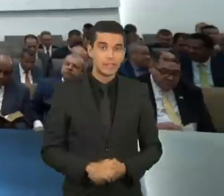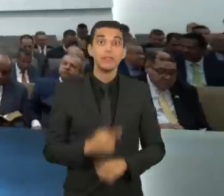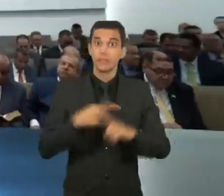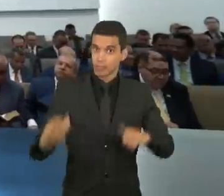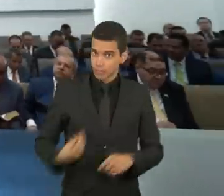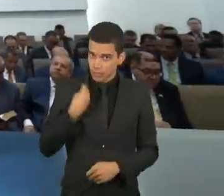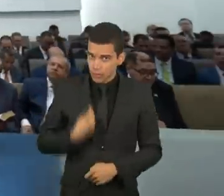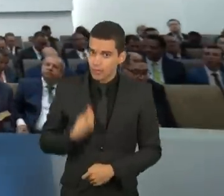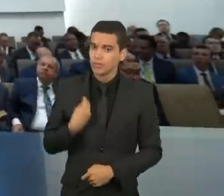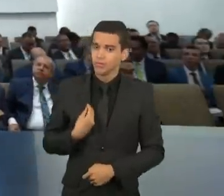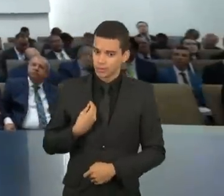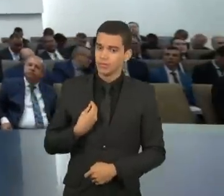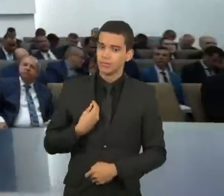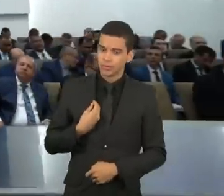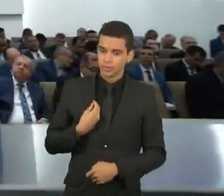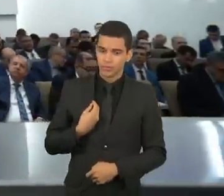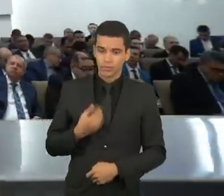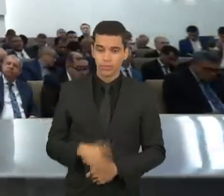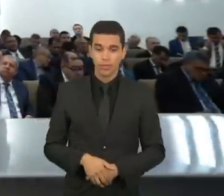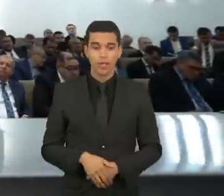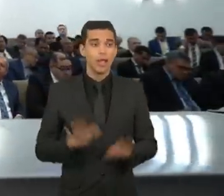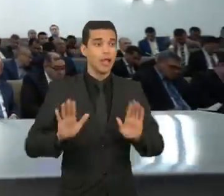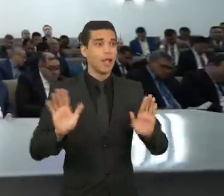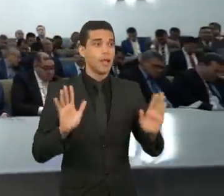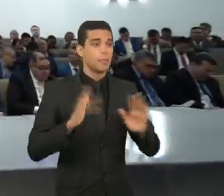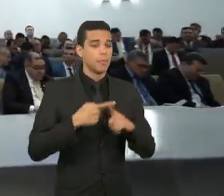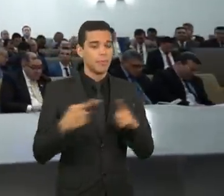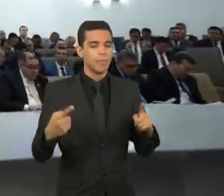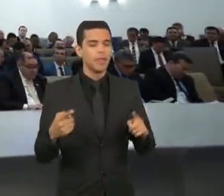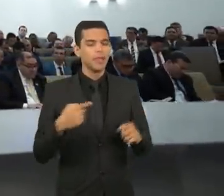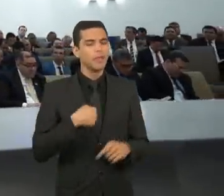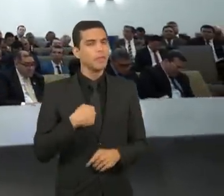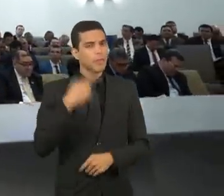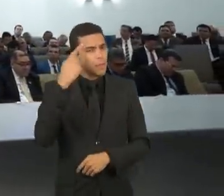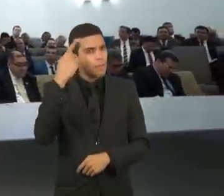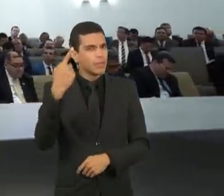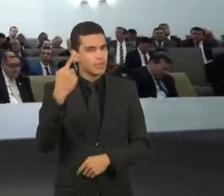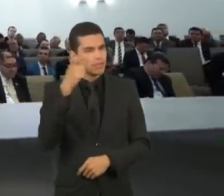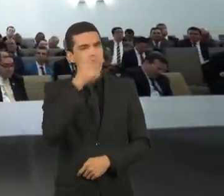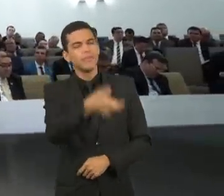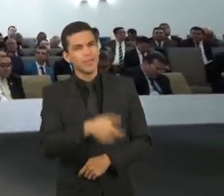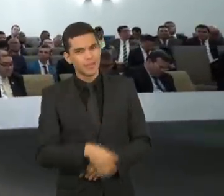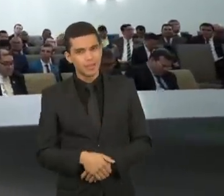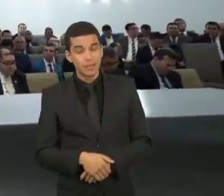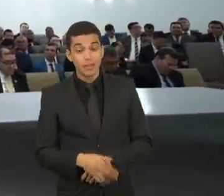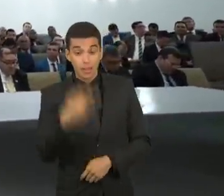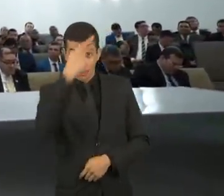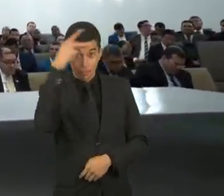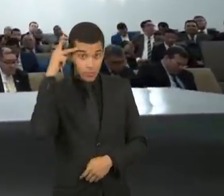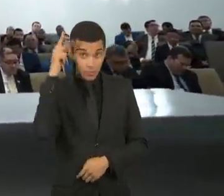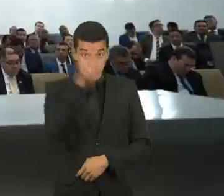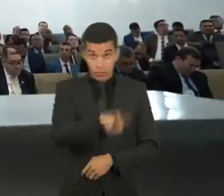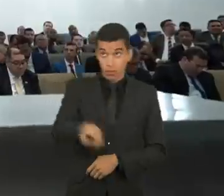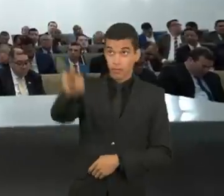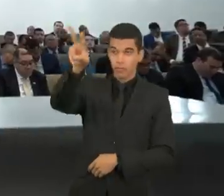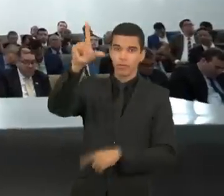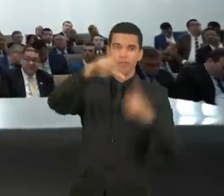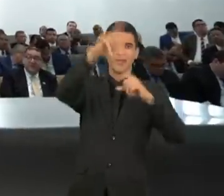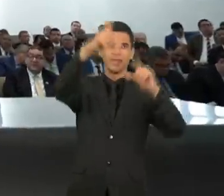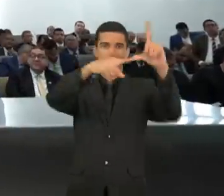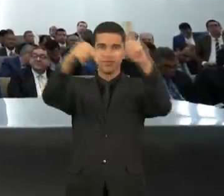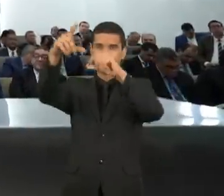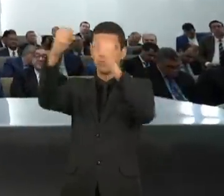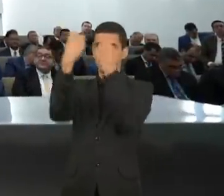existe. Porque nem tudo. Eu acho interessante. O pessoal olha para o universo,